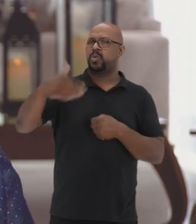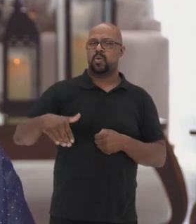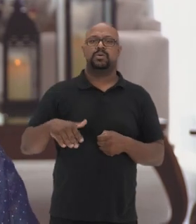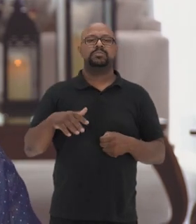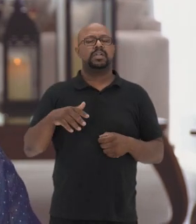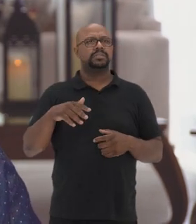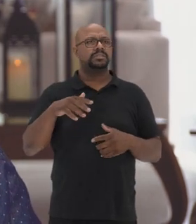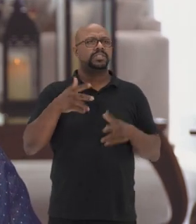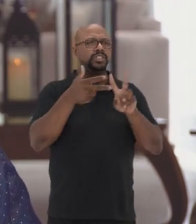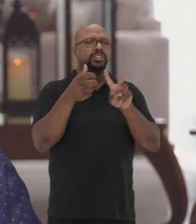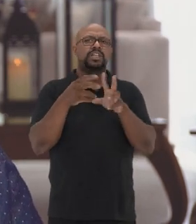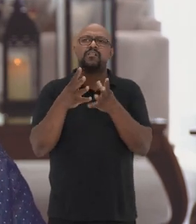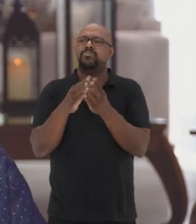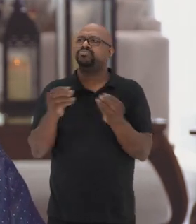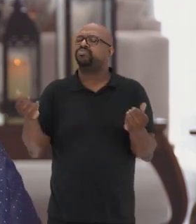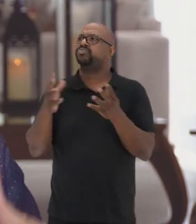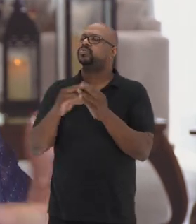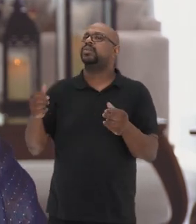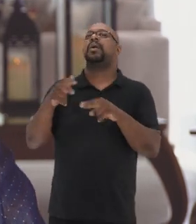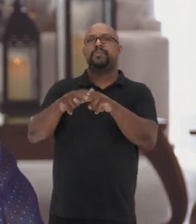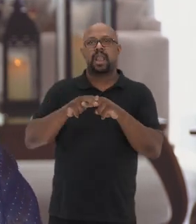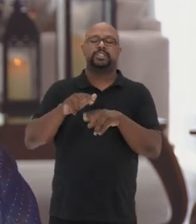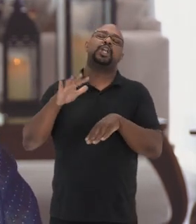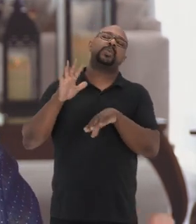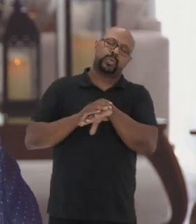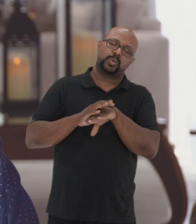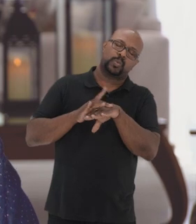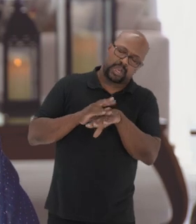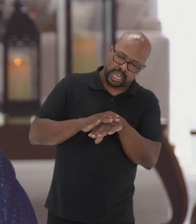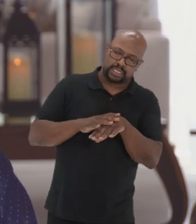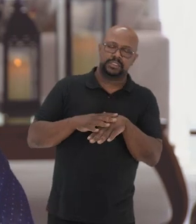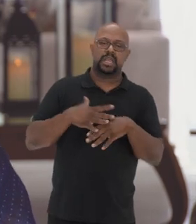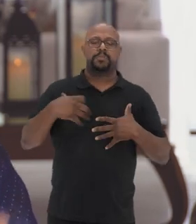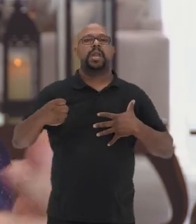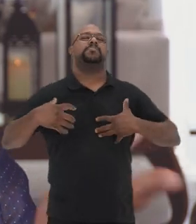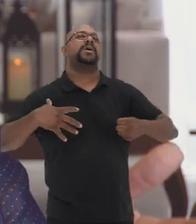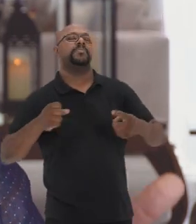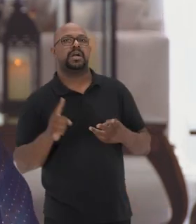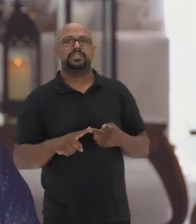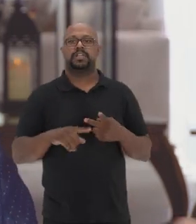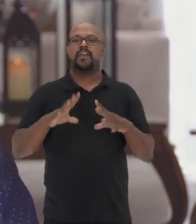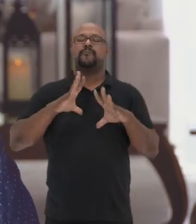estavam desaparecendo da Costa Brasileira por conta das doenças que eram transmitidas pelos brancos das fugas contra a